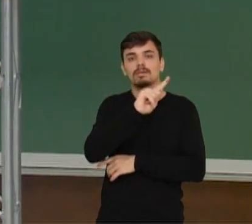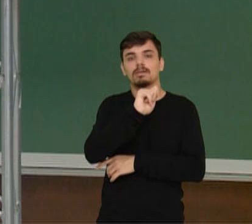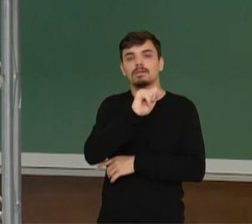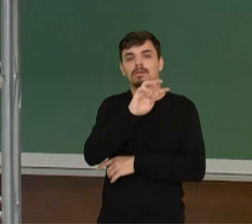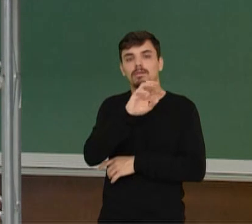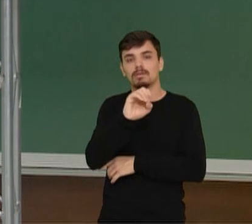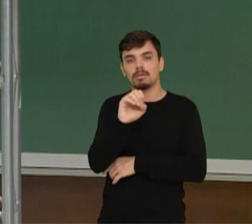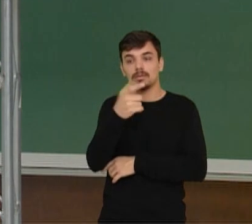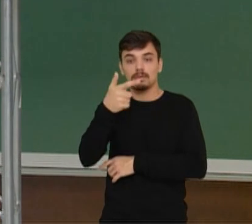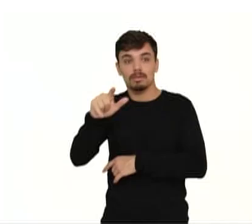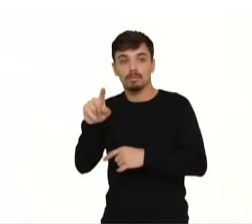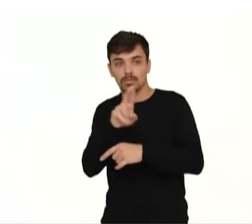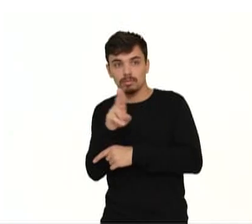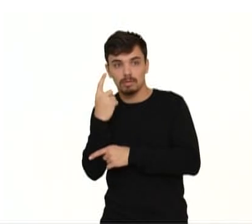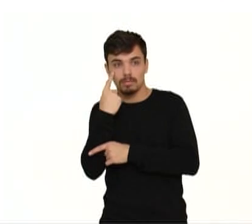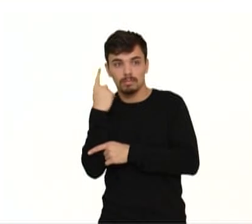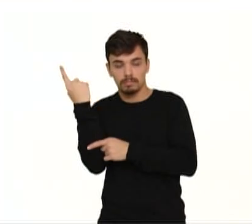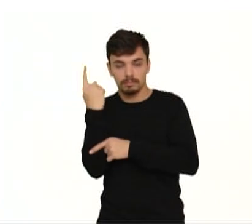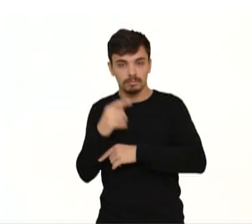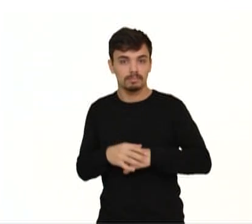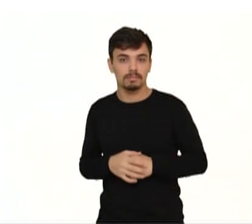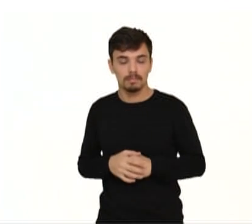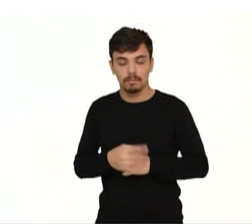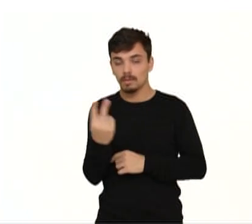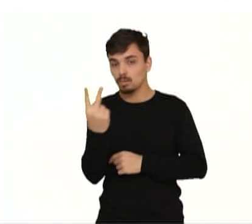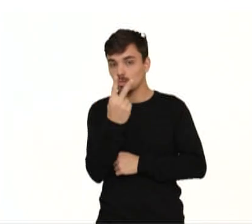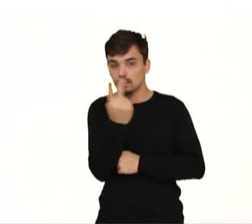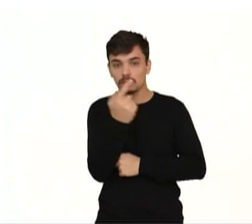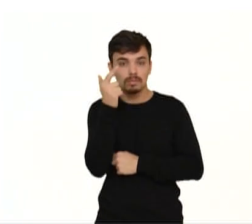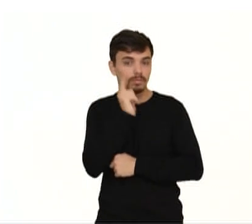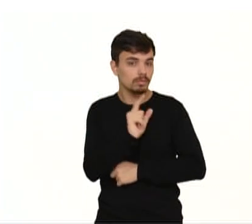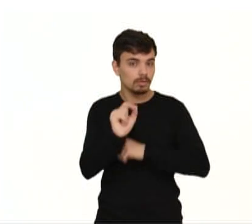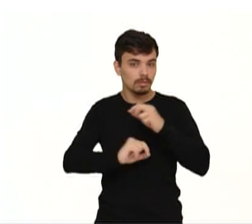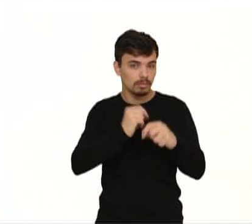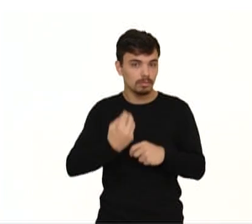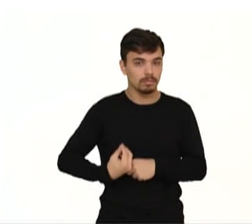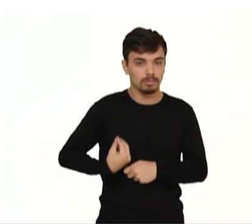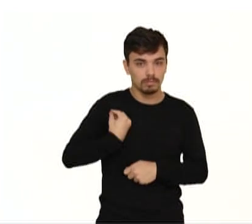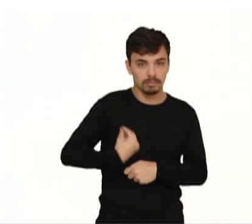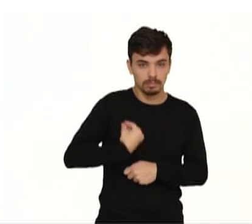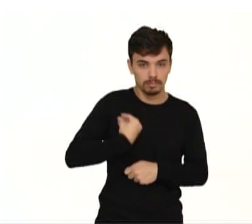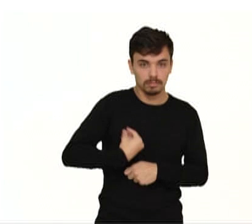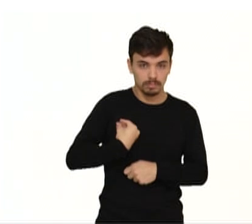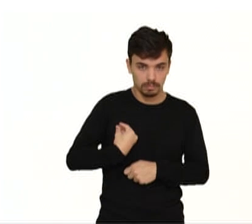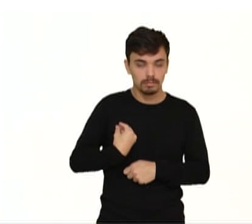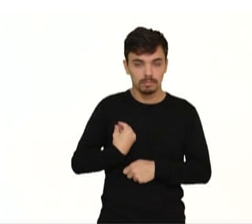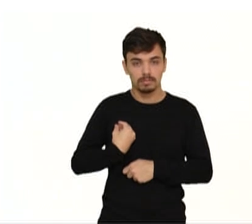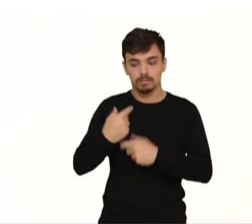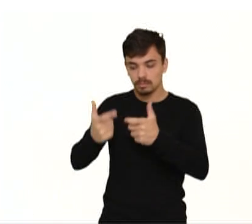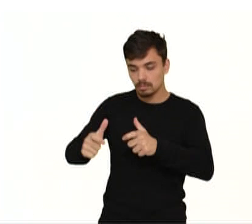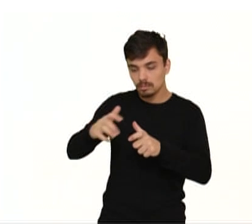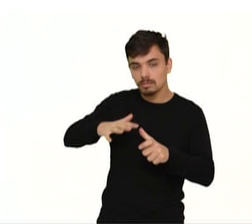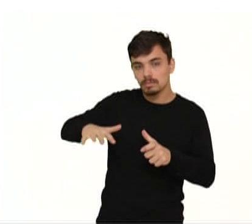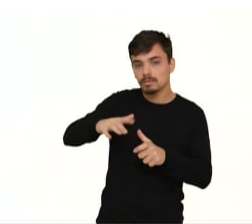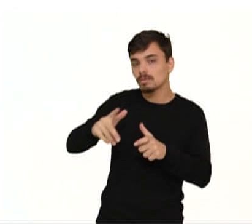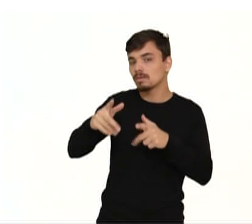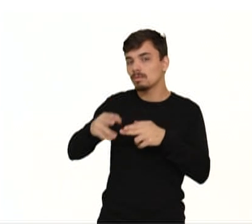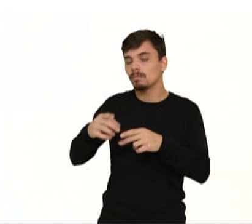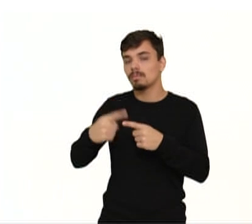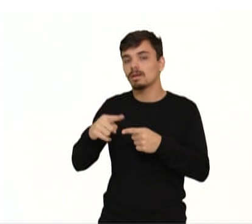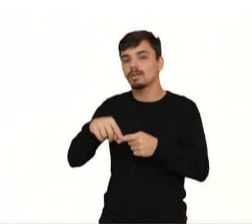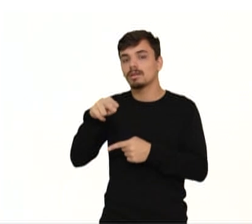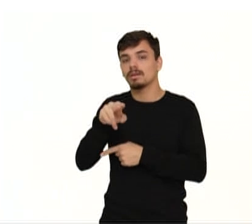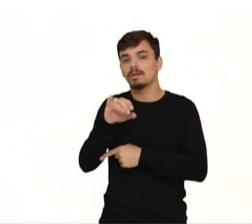Paramecium bursária. E foi ver, os dois conseguiram coexistir no mesmo local. Por quê? Porque eles ocupavam nichos